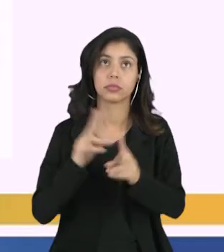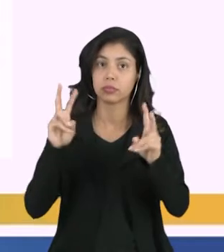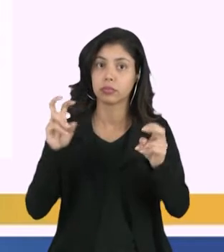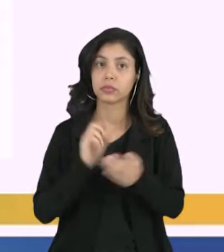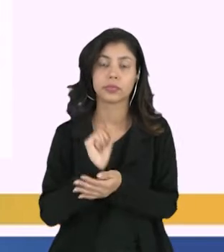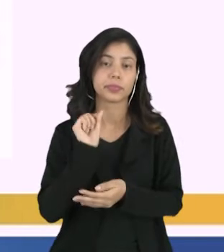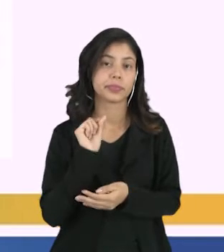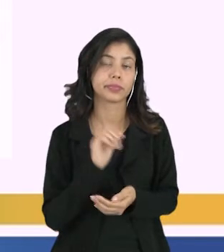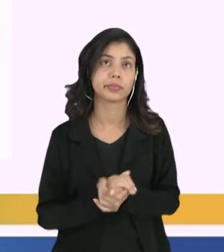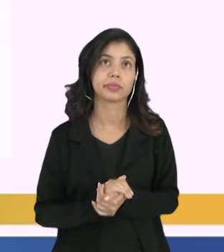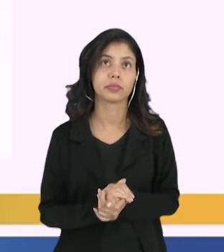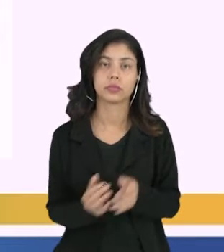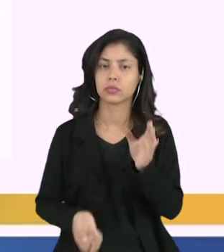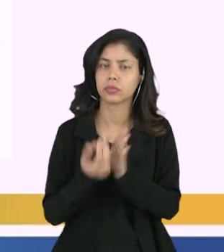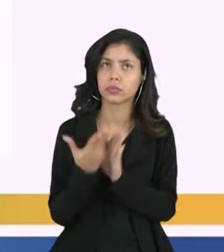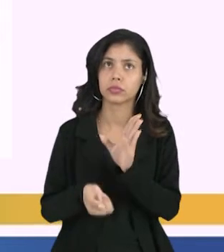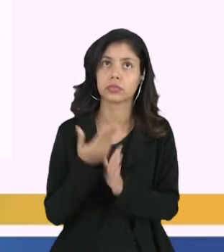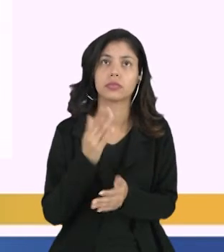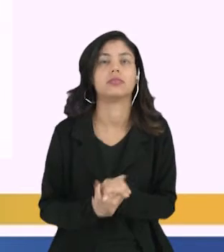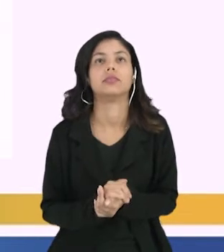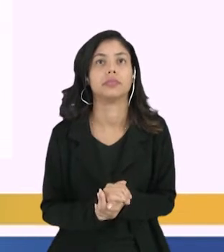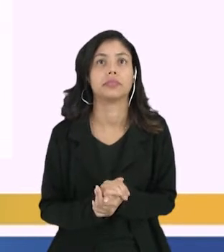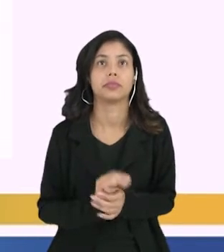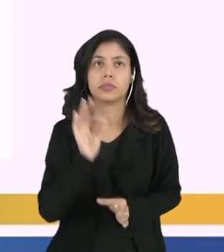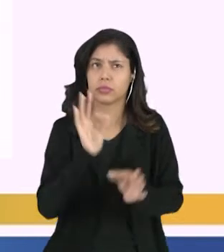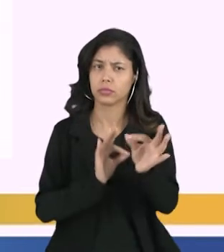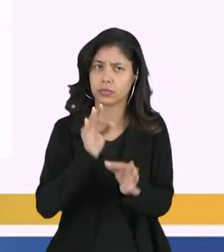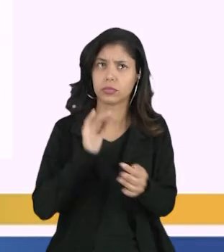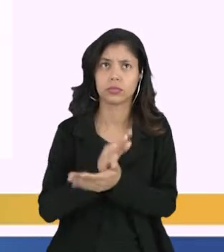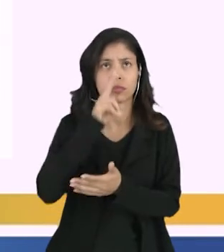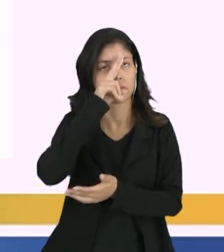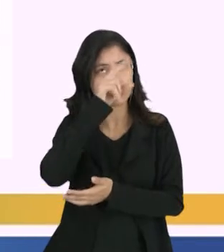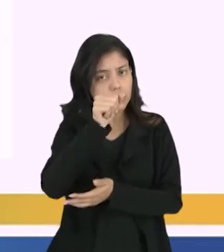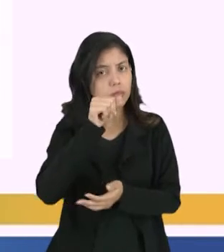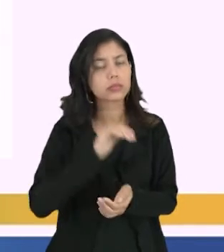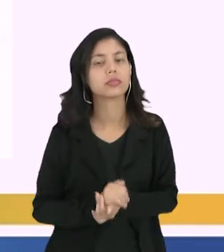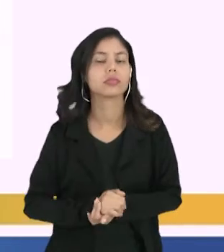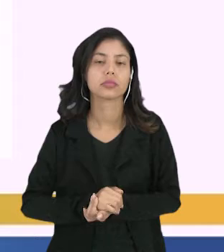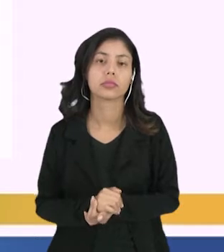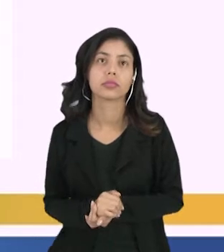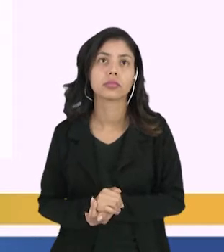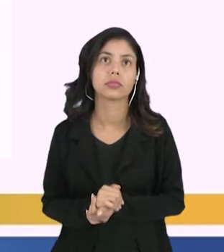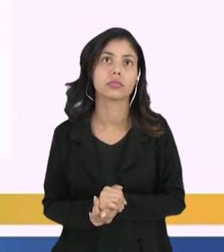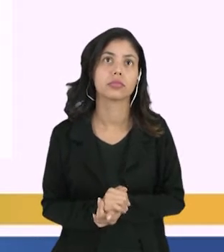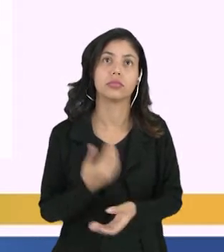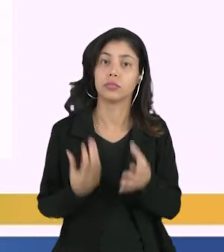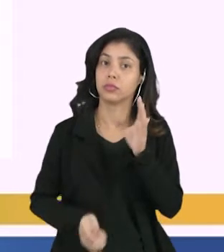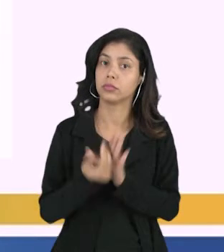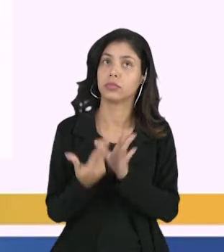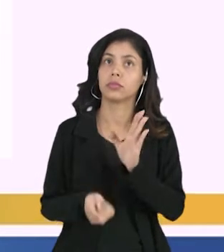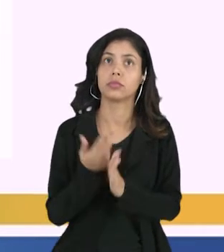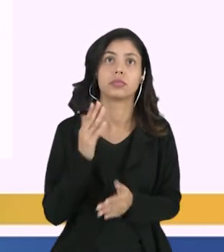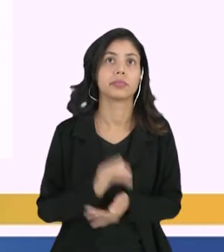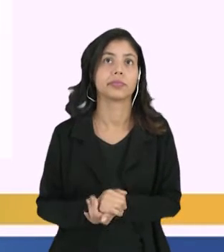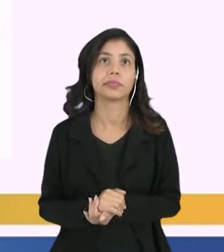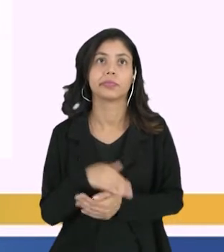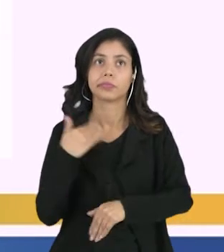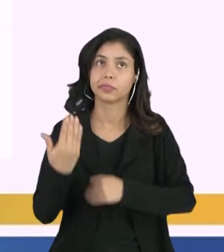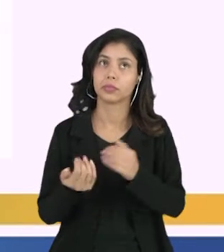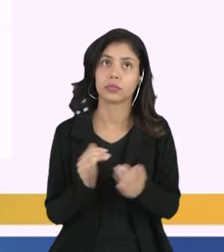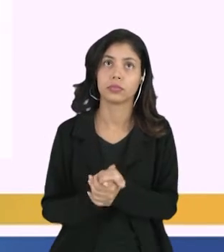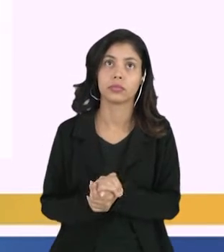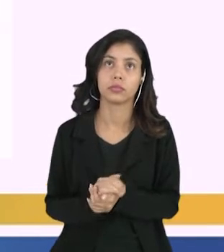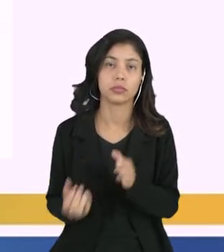o que seria então o modo de produção. É articulação, né, das forças produtivas, que